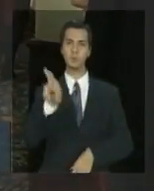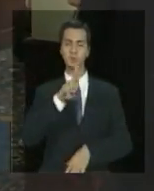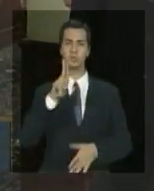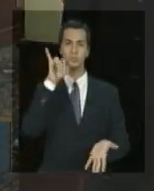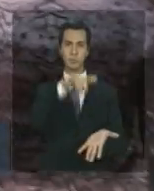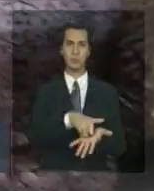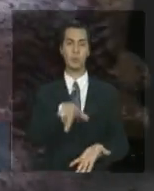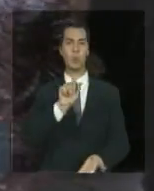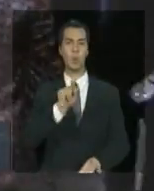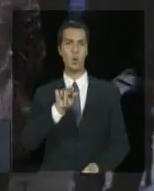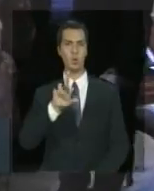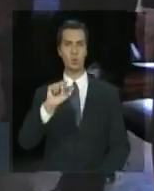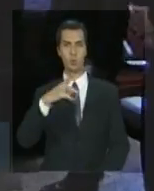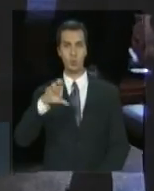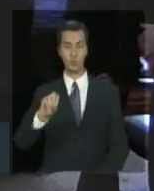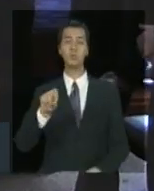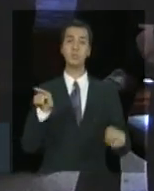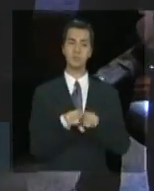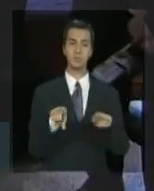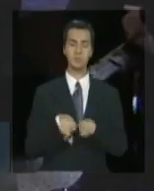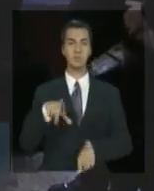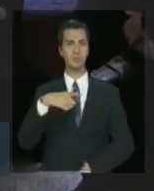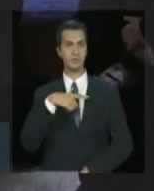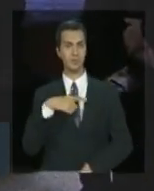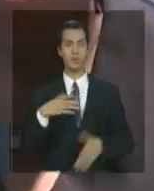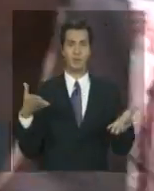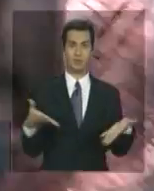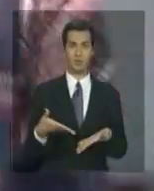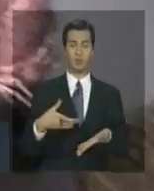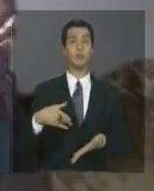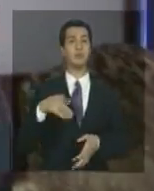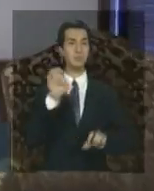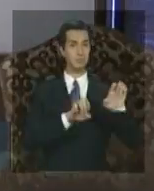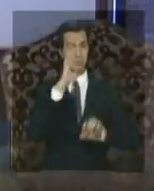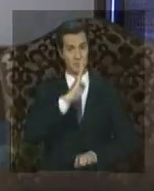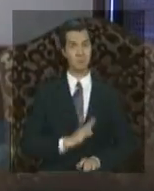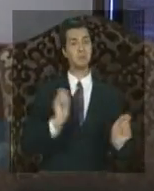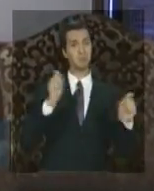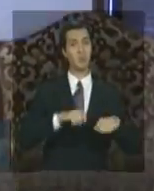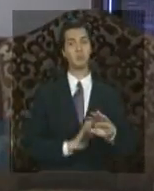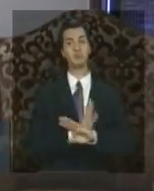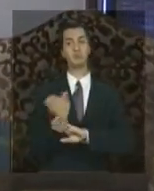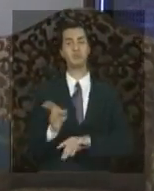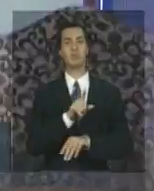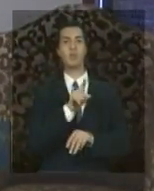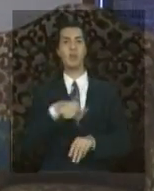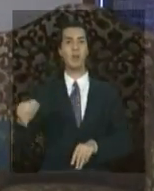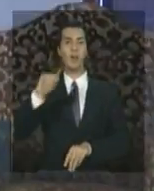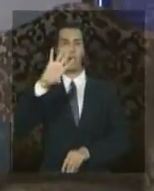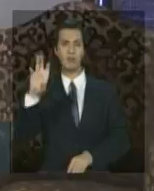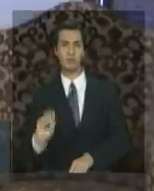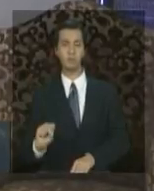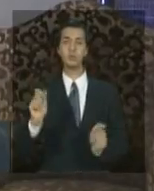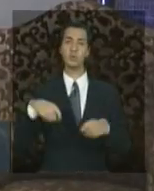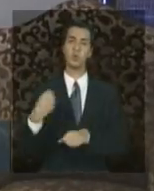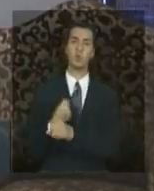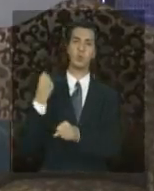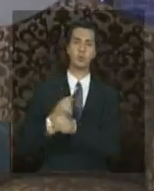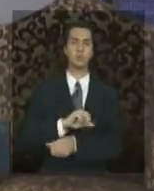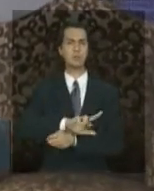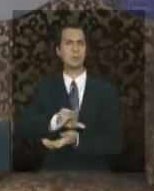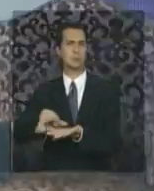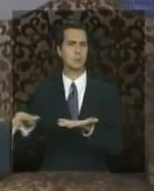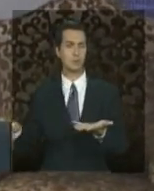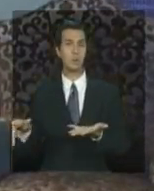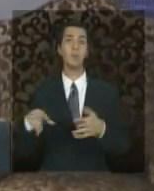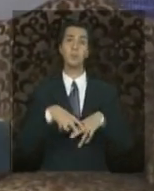empresas brasileiras construírem aeroportos, estradas e barragens na África do Sul. Mas para isso é preciso financiamento. Por isso ele defendeu a